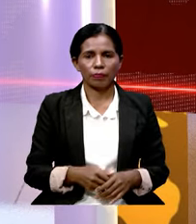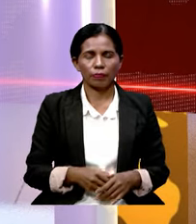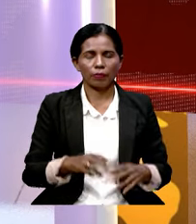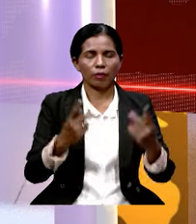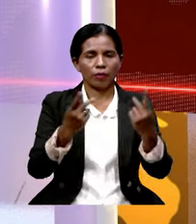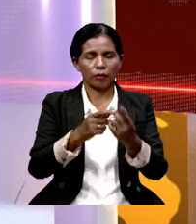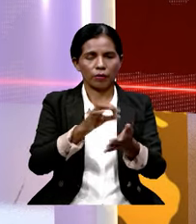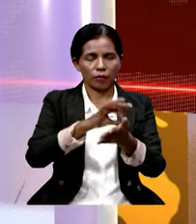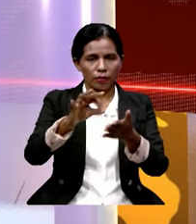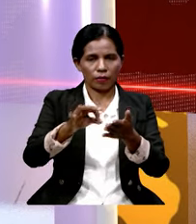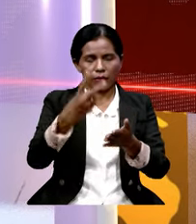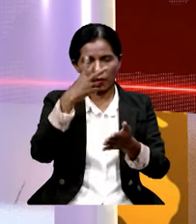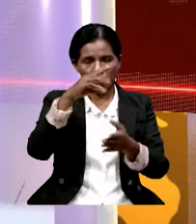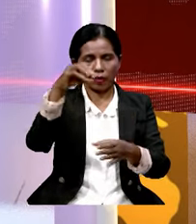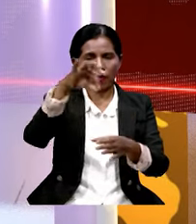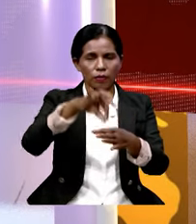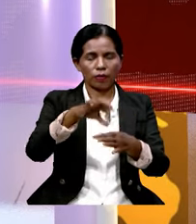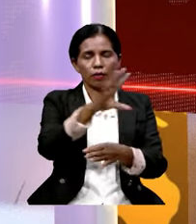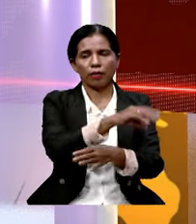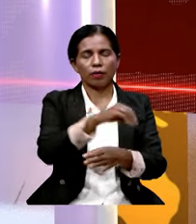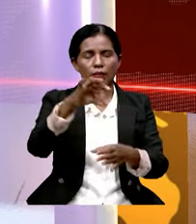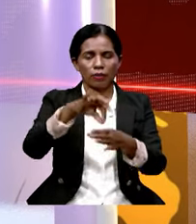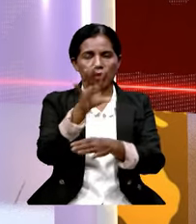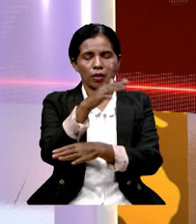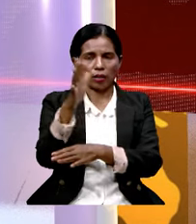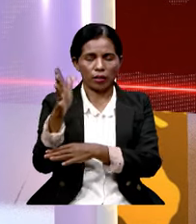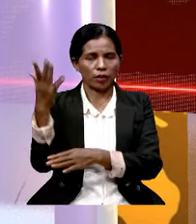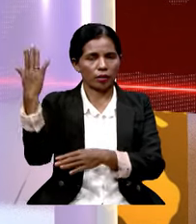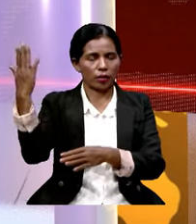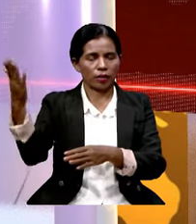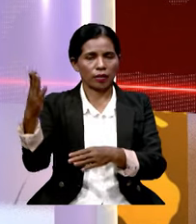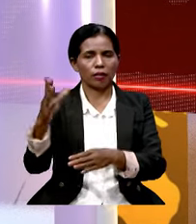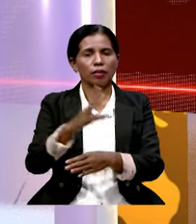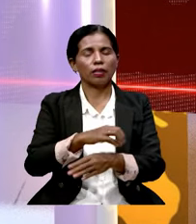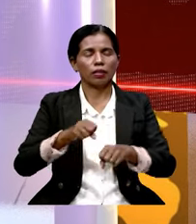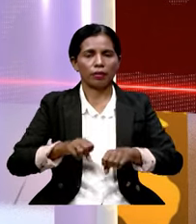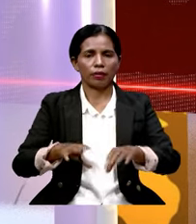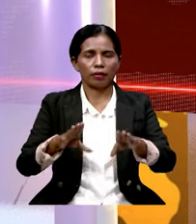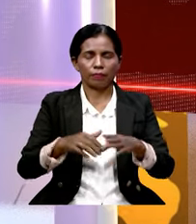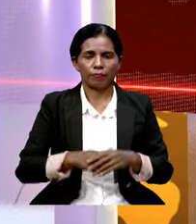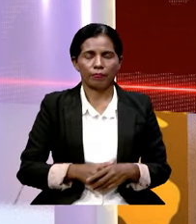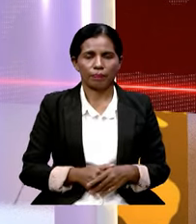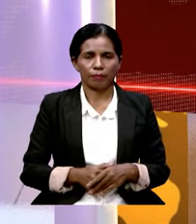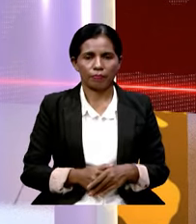Equipa Fundação Conservação Flora Fauna, Kudai Parapauang, Iha Dolokoang.